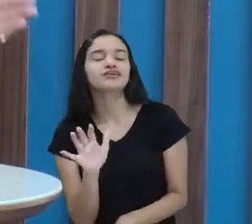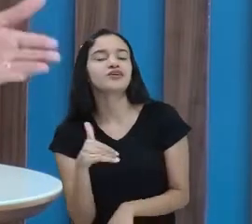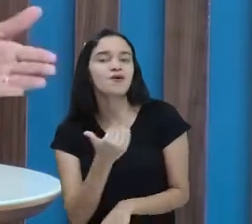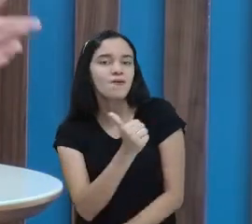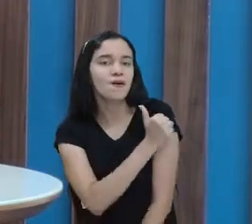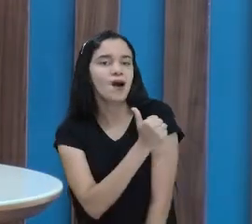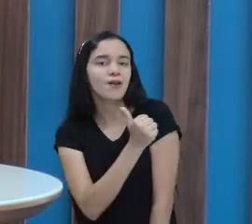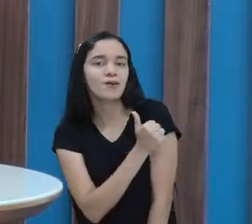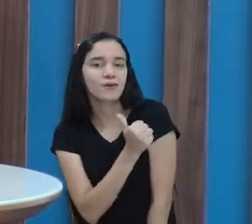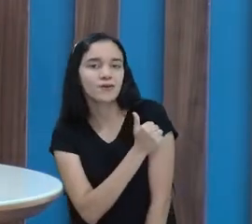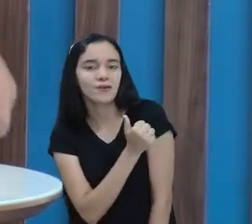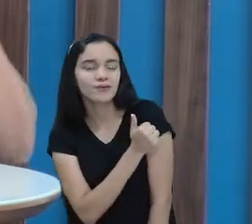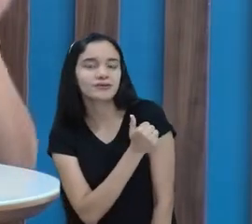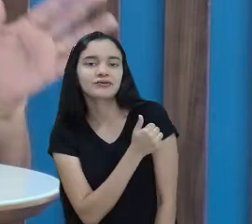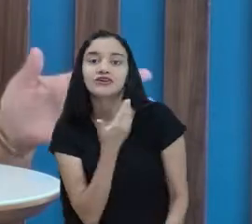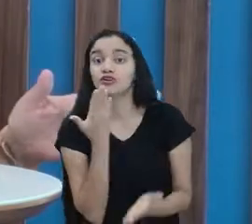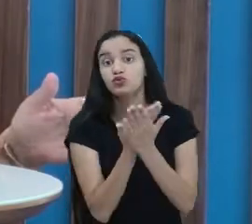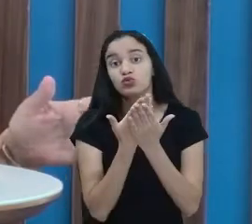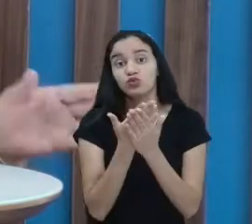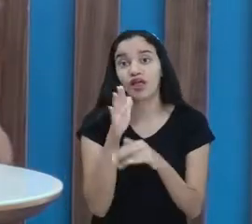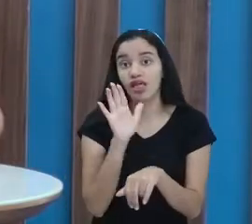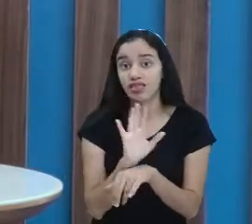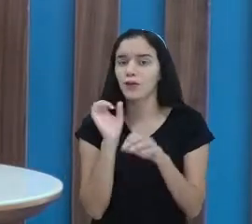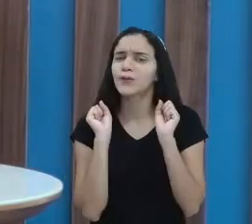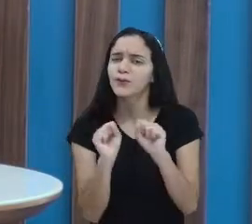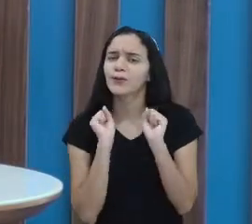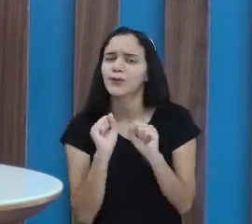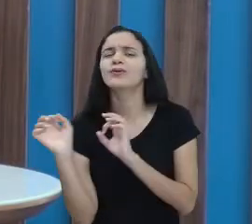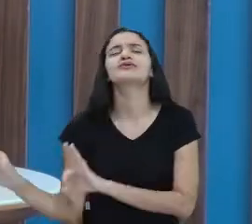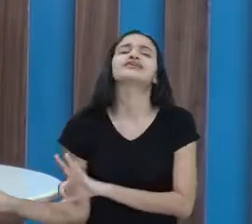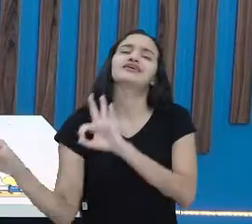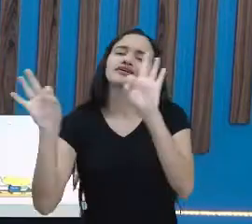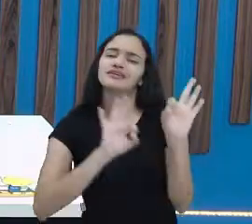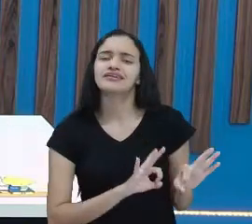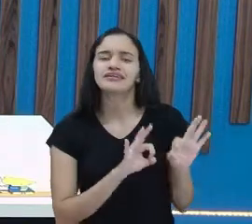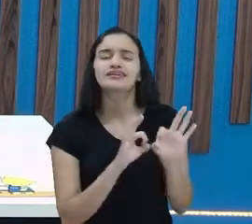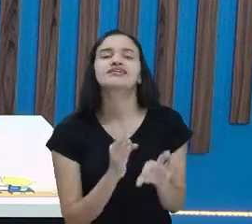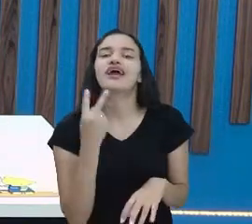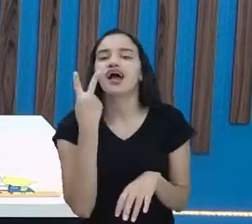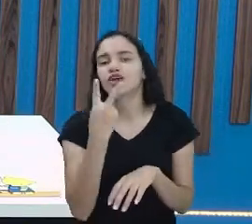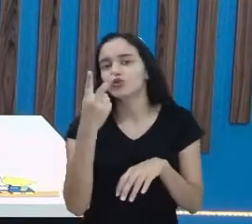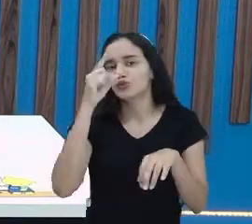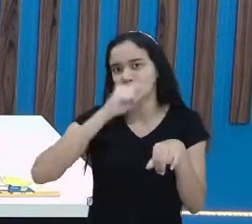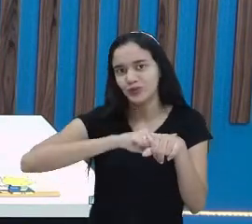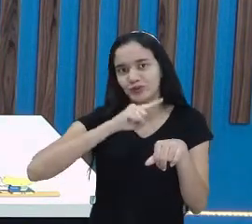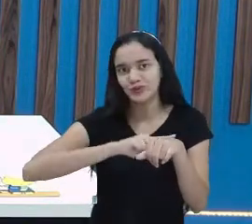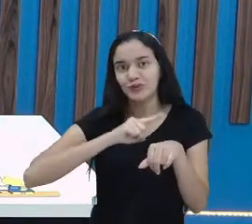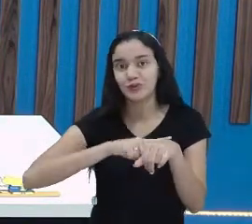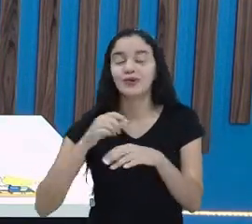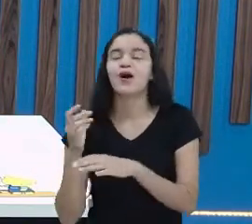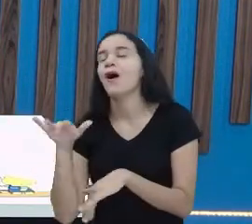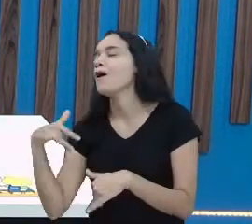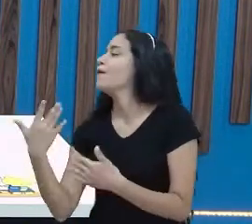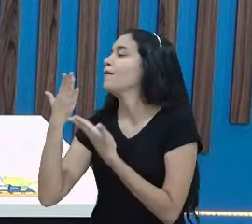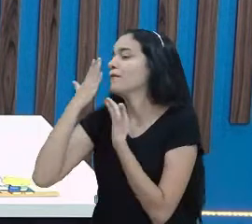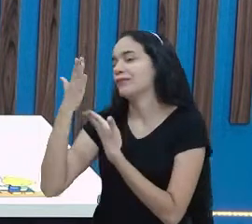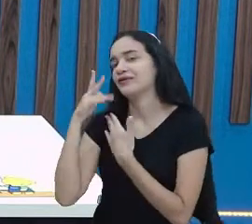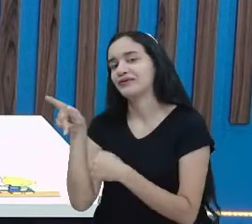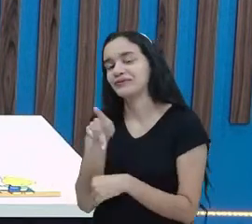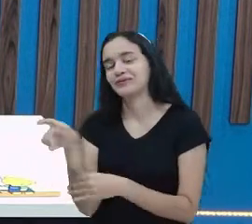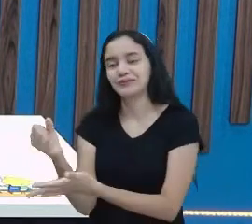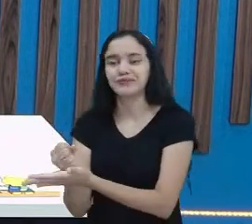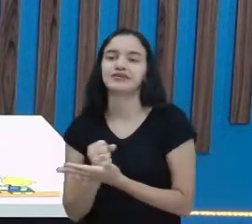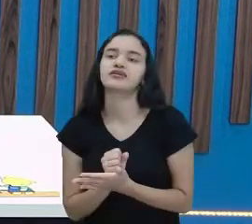Educa Recife. Aí vai ser às 14 horas, não é isso, professora Josi? Isso mesmo. Obrigada, professora Iris, por me ajudar. Então, isso é um evento